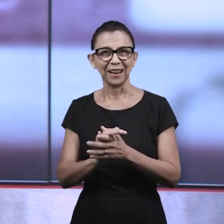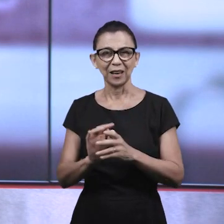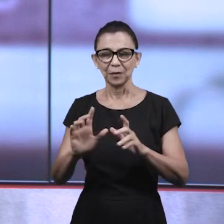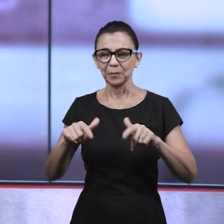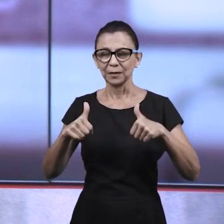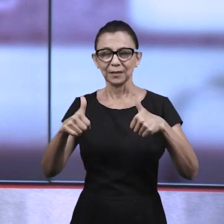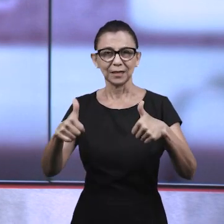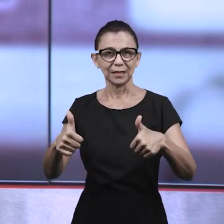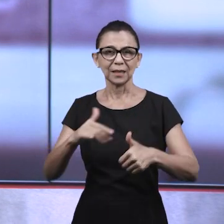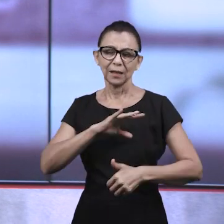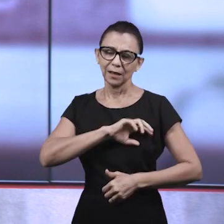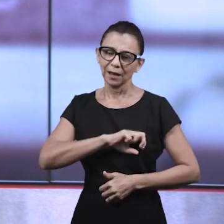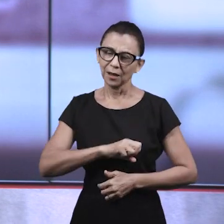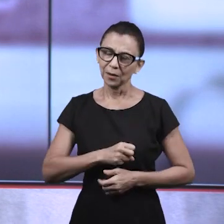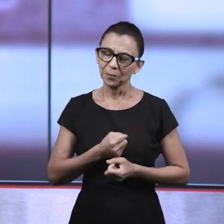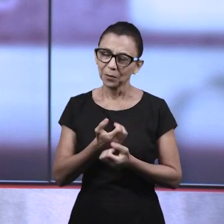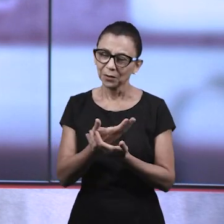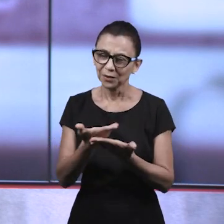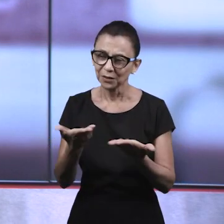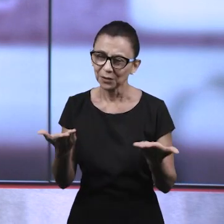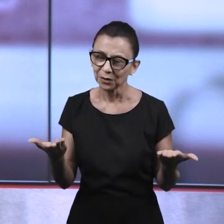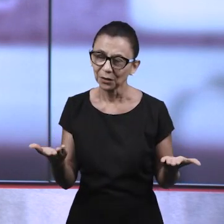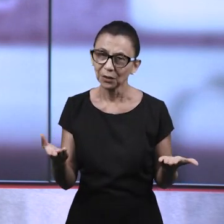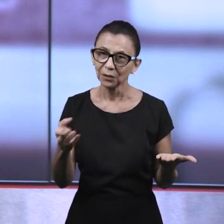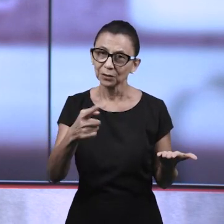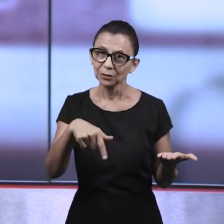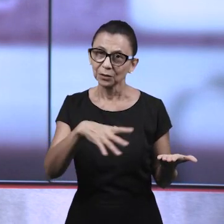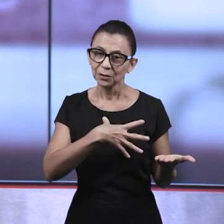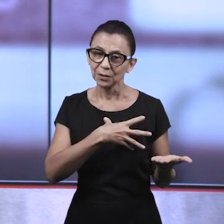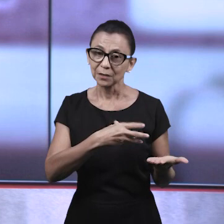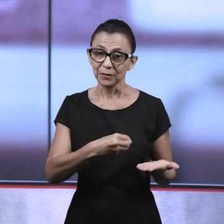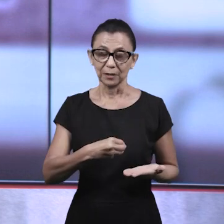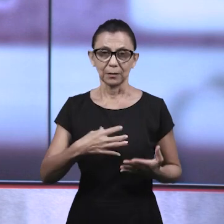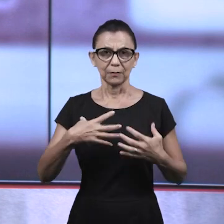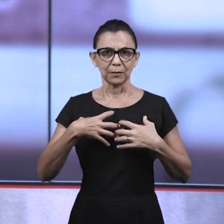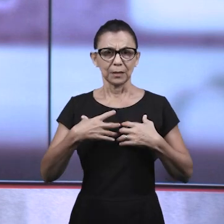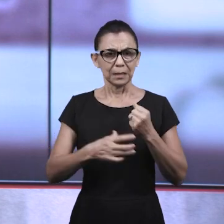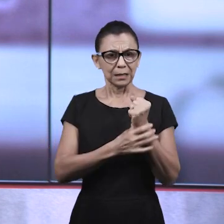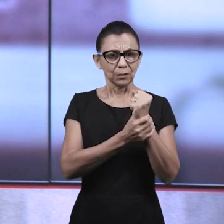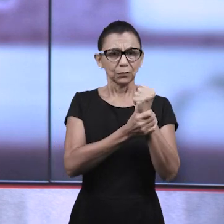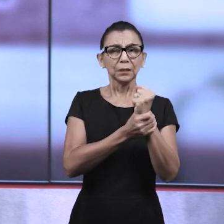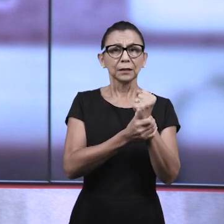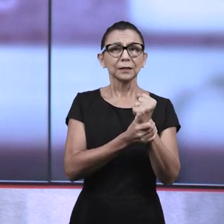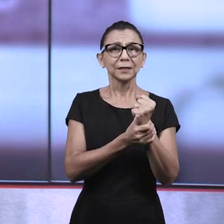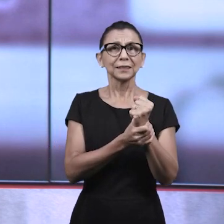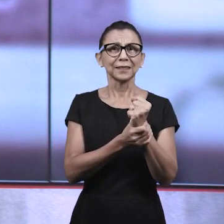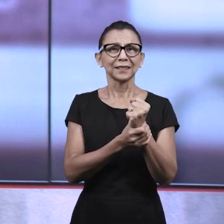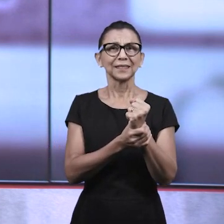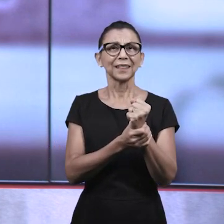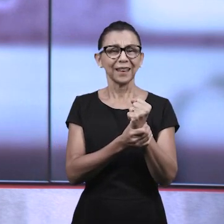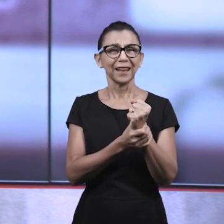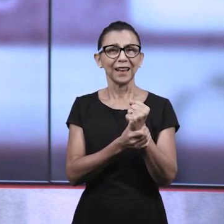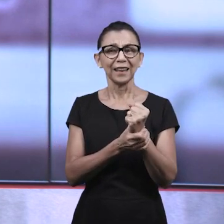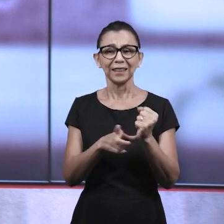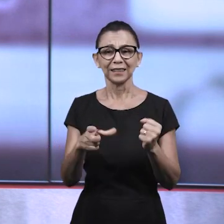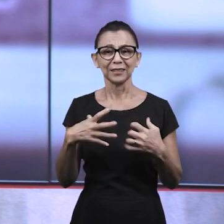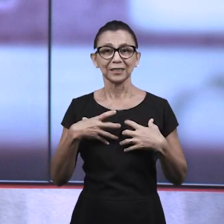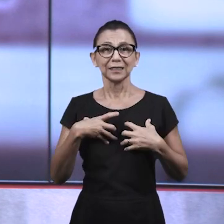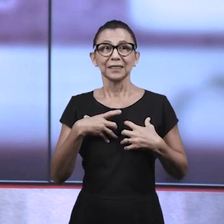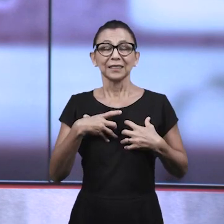O elogio, o amor, faz com que eles tenham coragem e confiança em si mesmos,